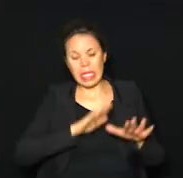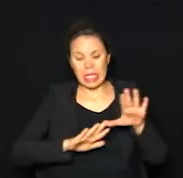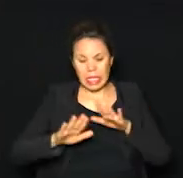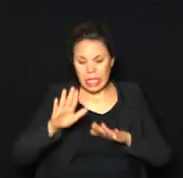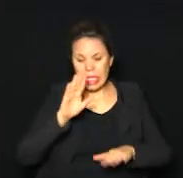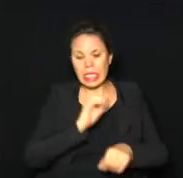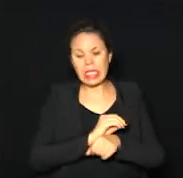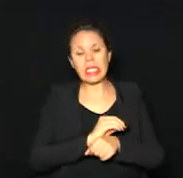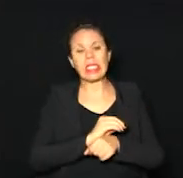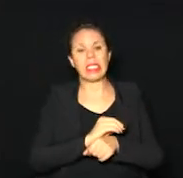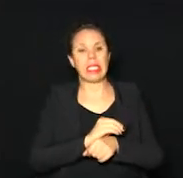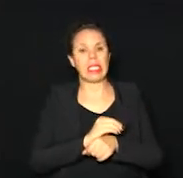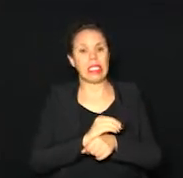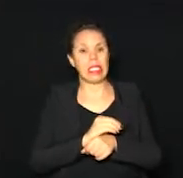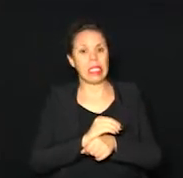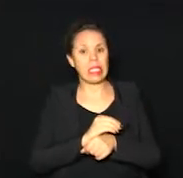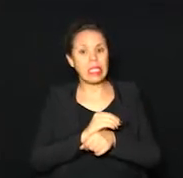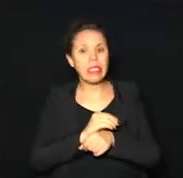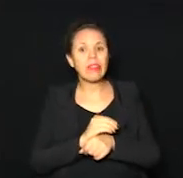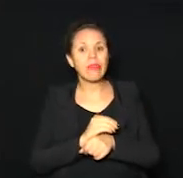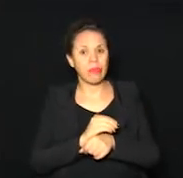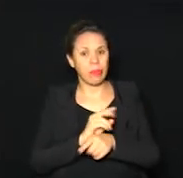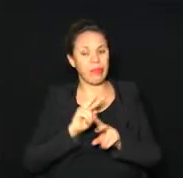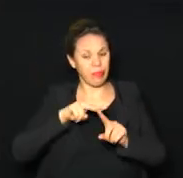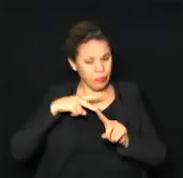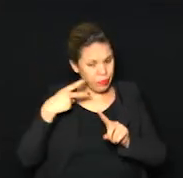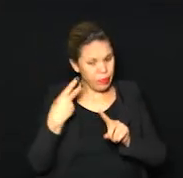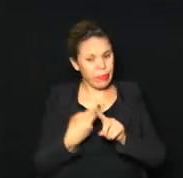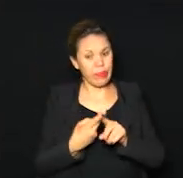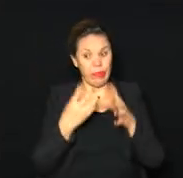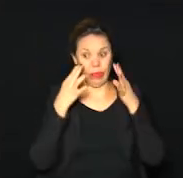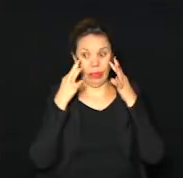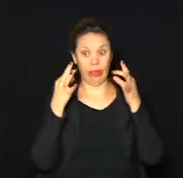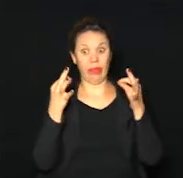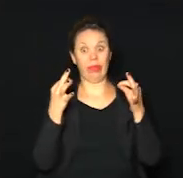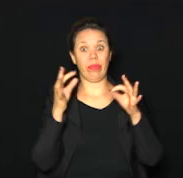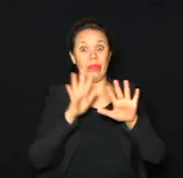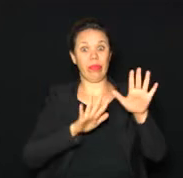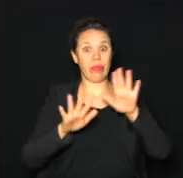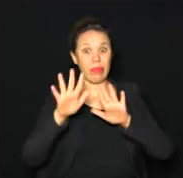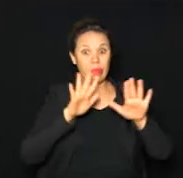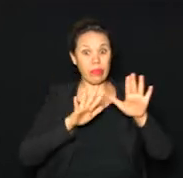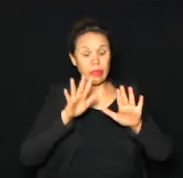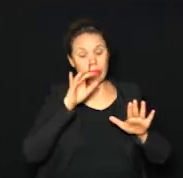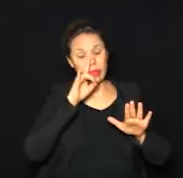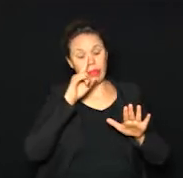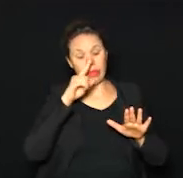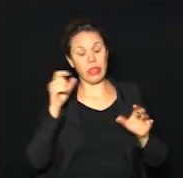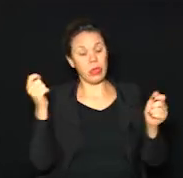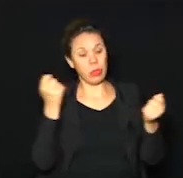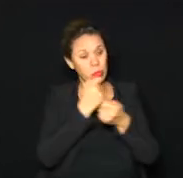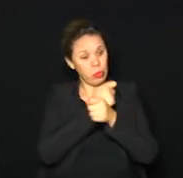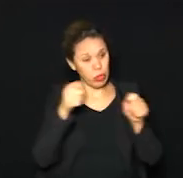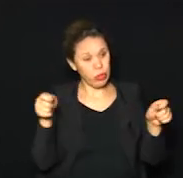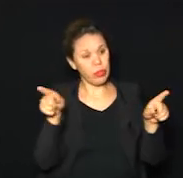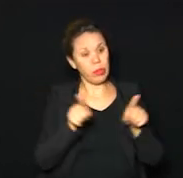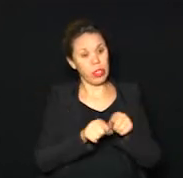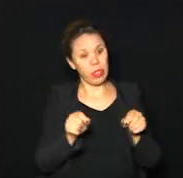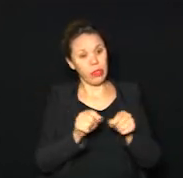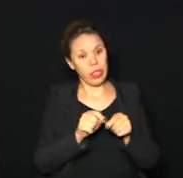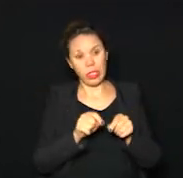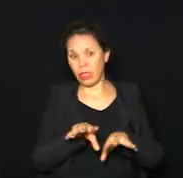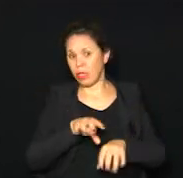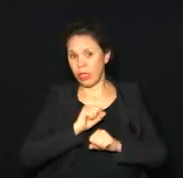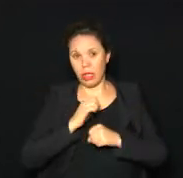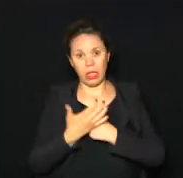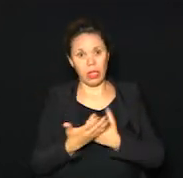os cuidados, a gente está redobrando os cuidados, está fazendo o possível e o impossível para estar ali e não se